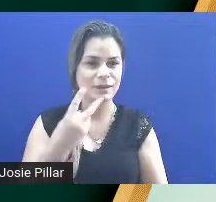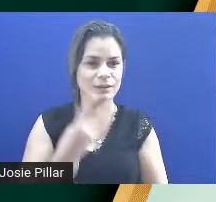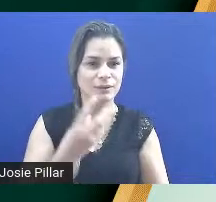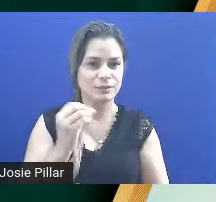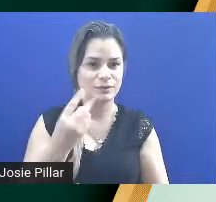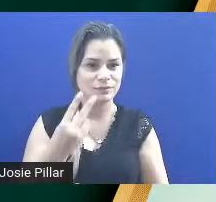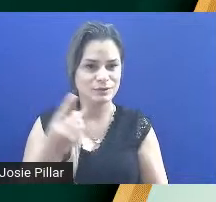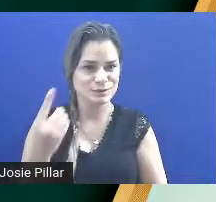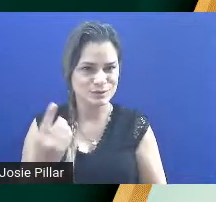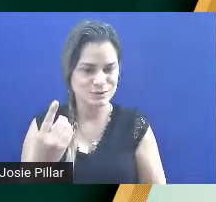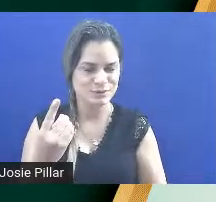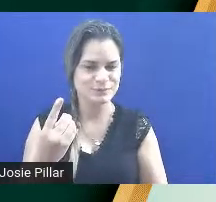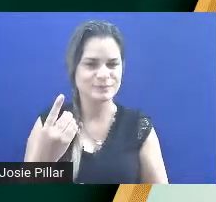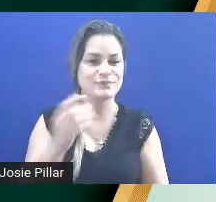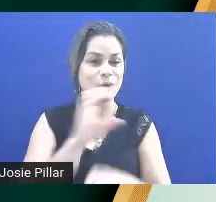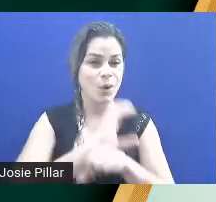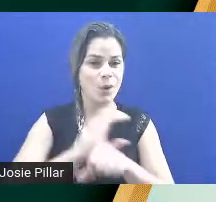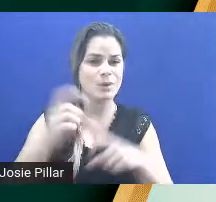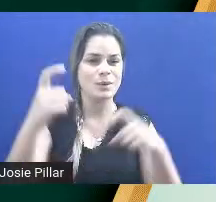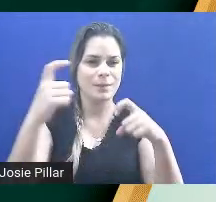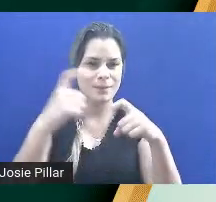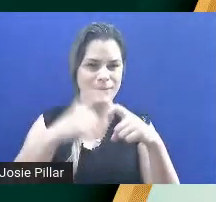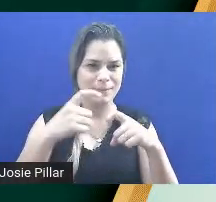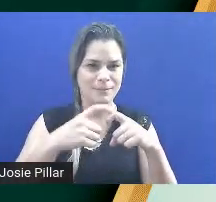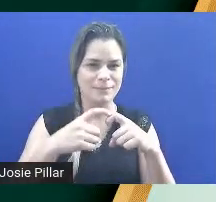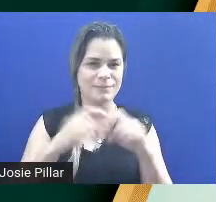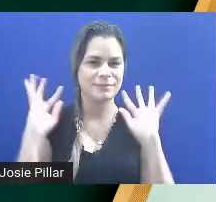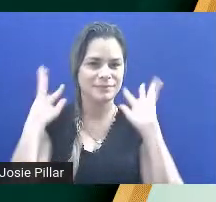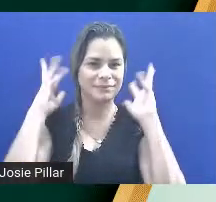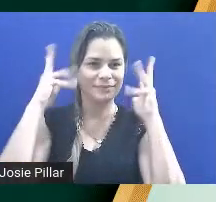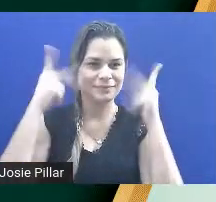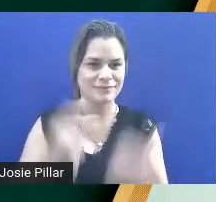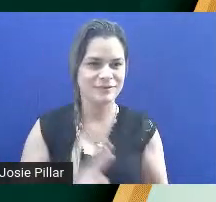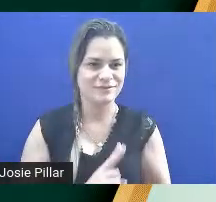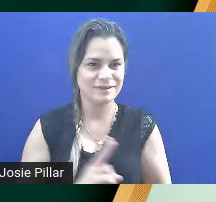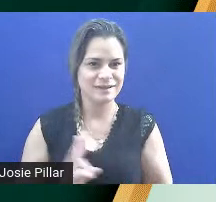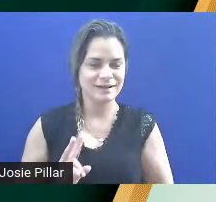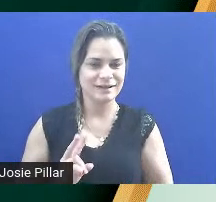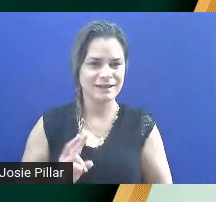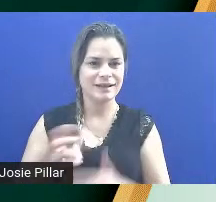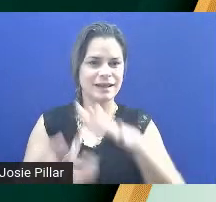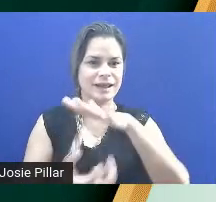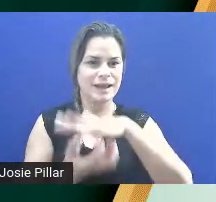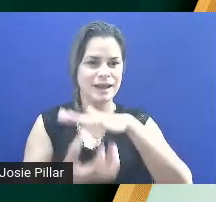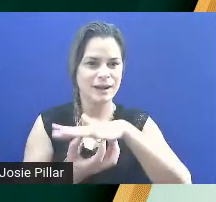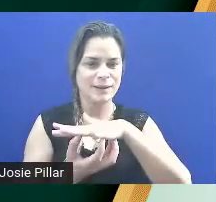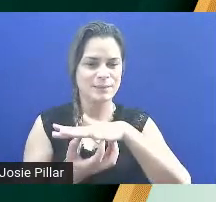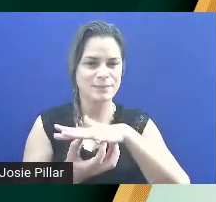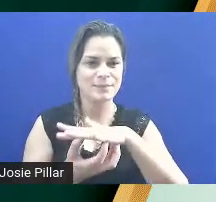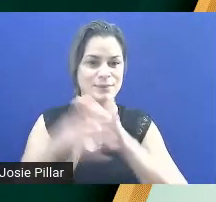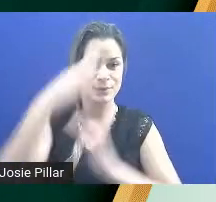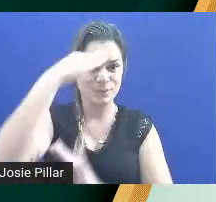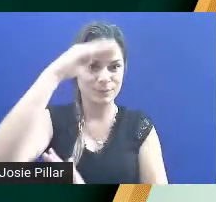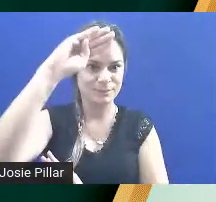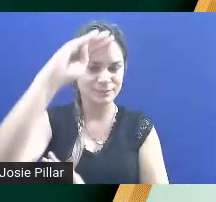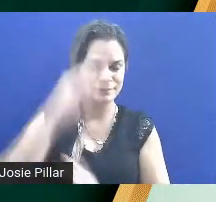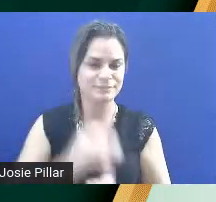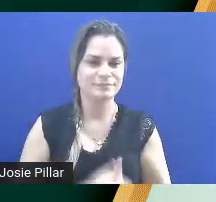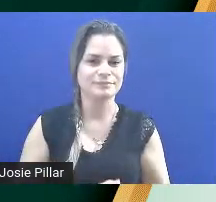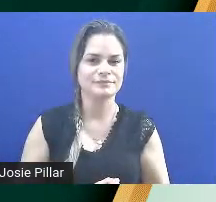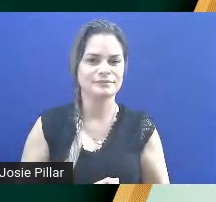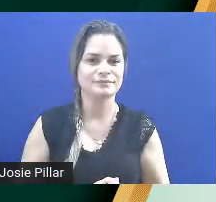do curso de Medicina Veterinária do campus Uruguaiana. Em conformidade com a